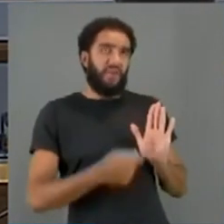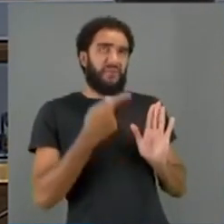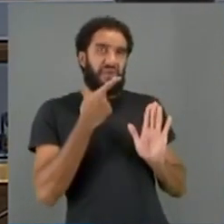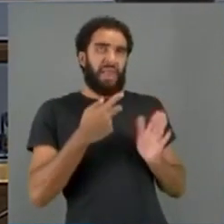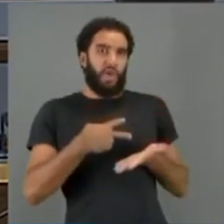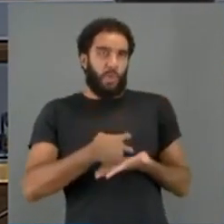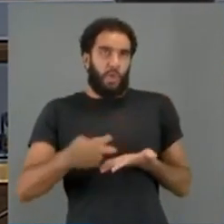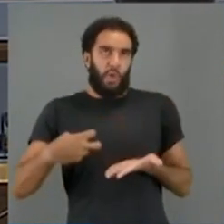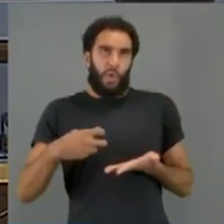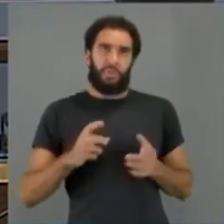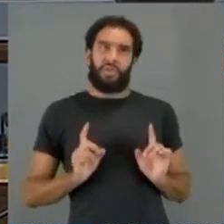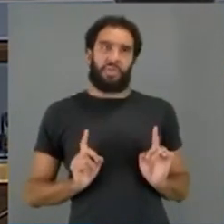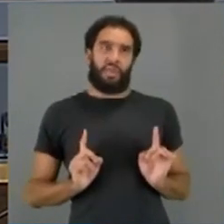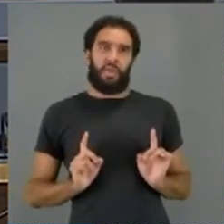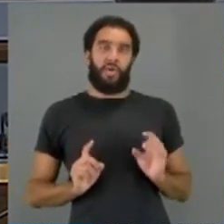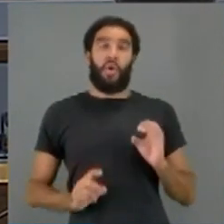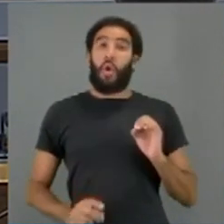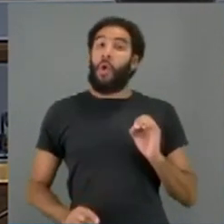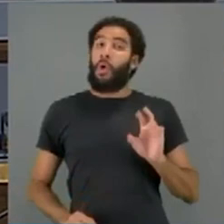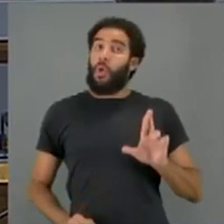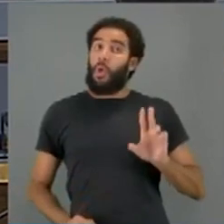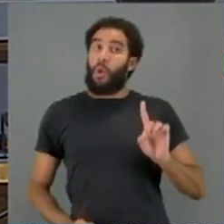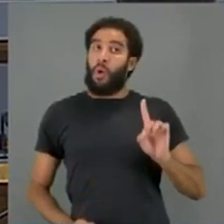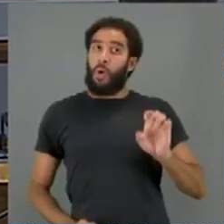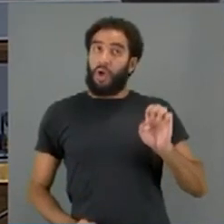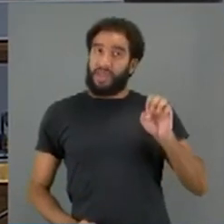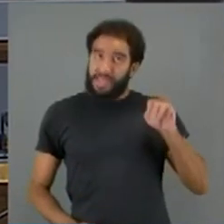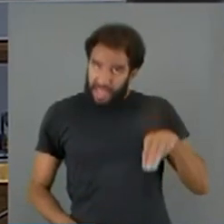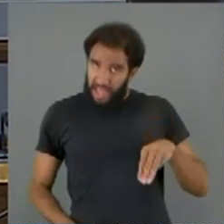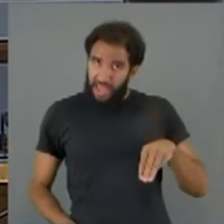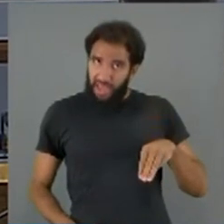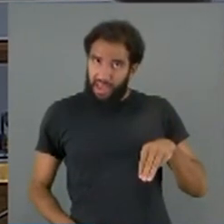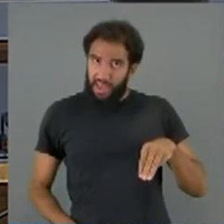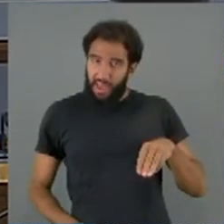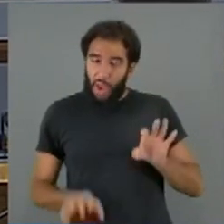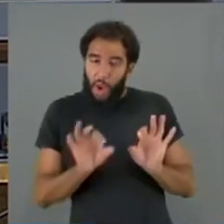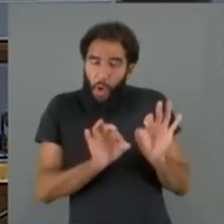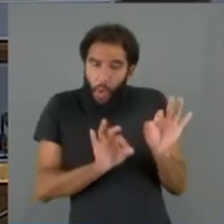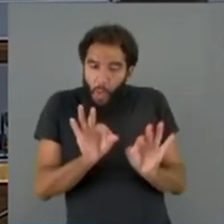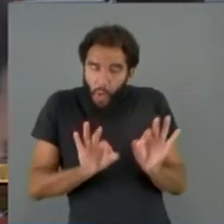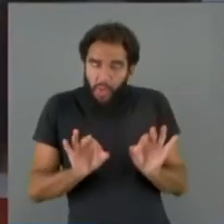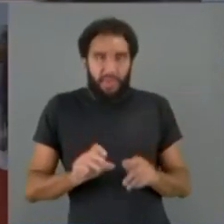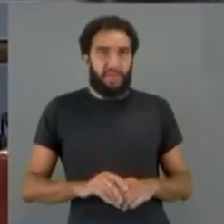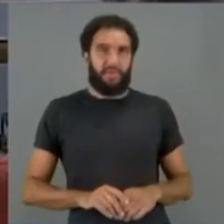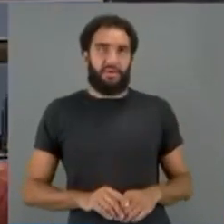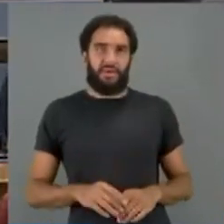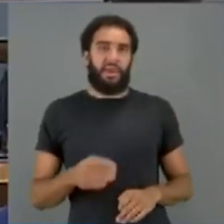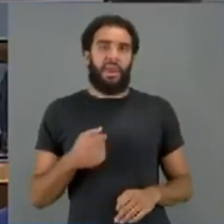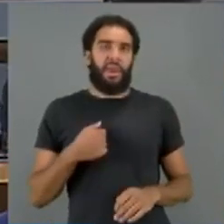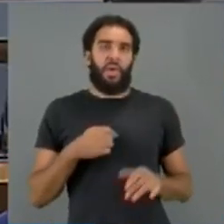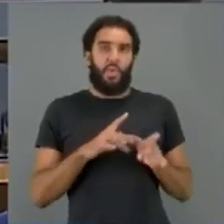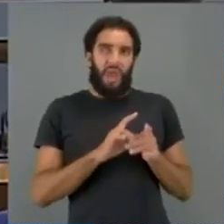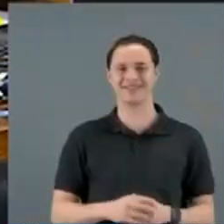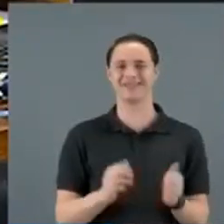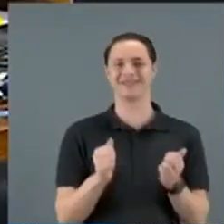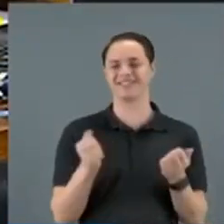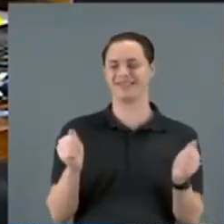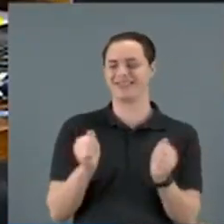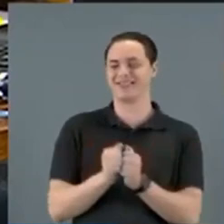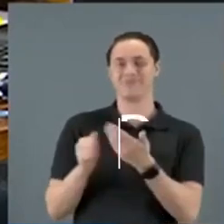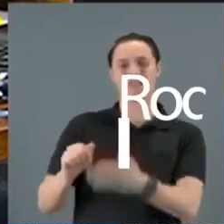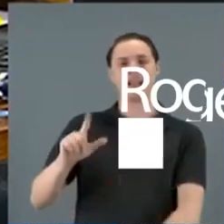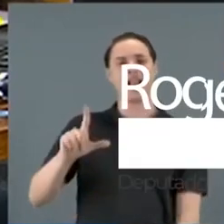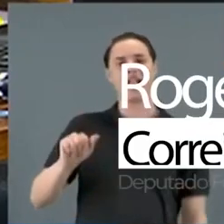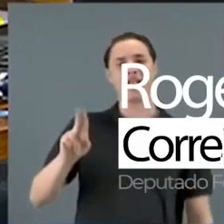falei ordem. Ordem, volto a dizer, senhora, é manifestação. Em nenhum momento eu quis atentar contra a democracia. O